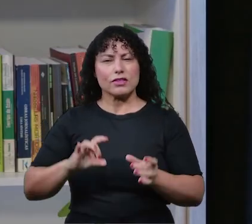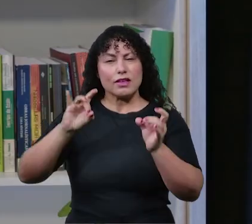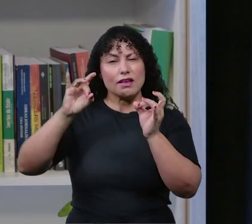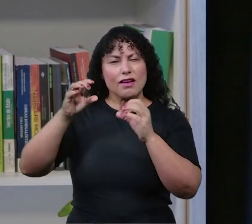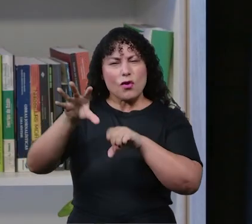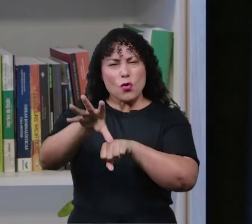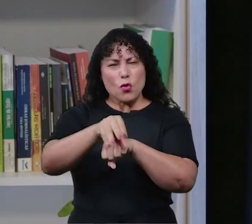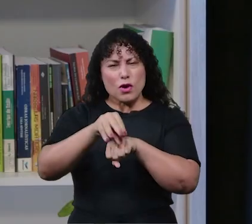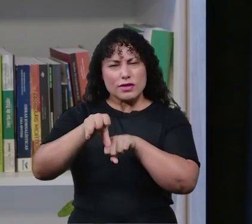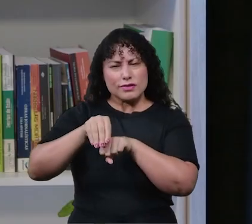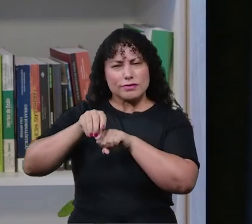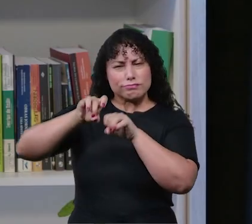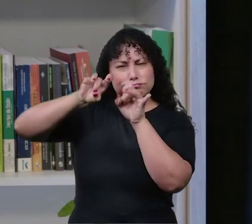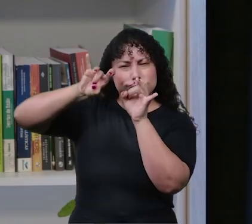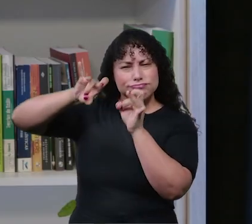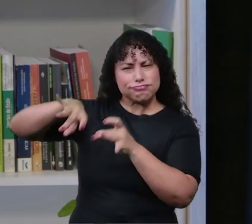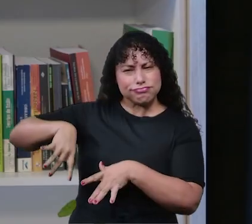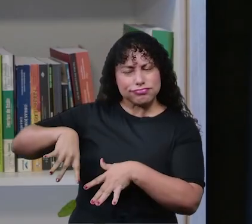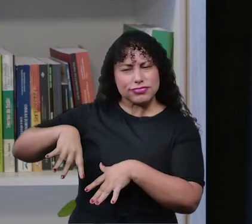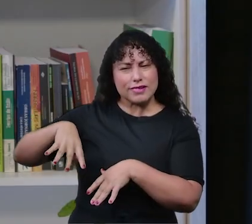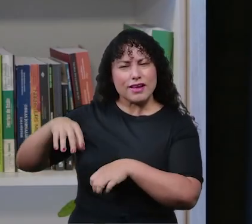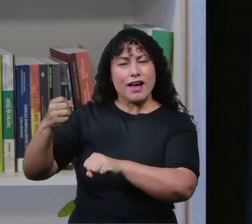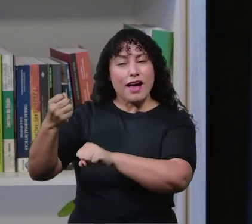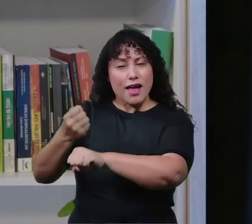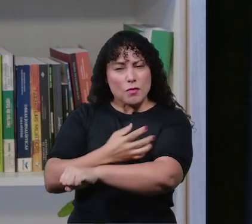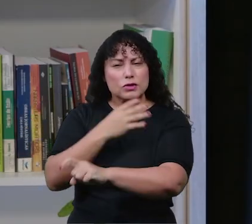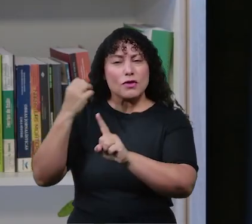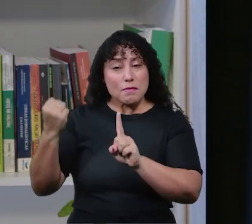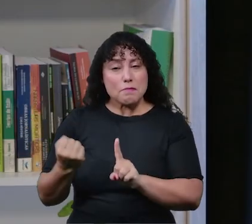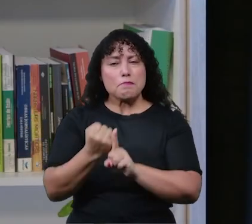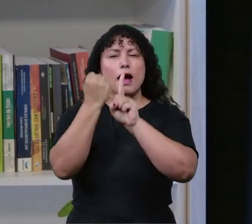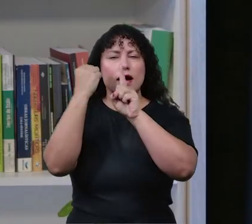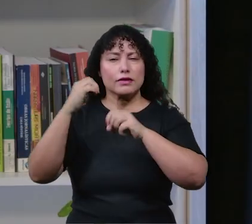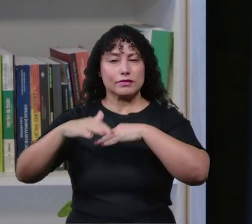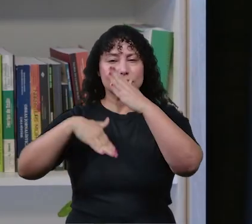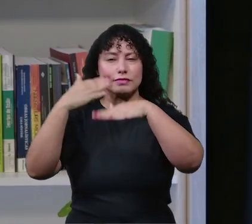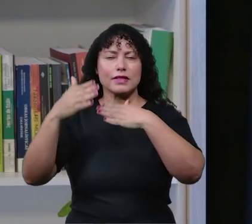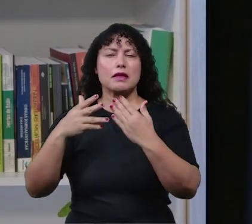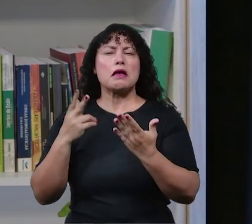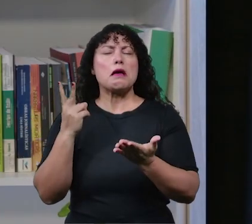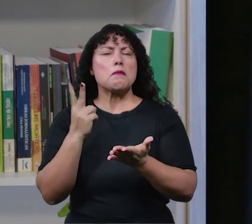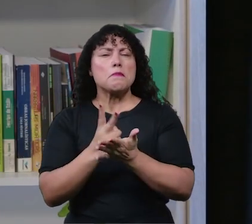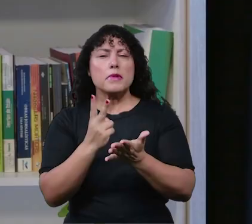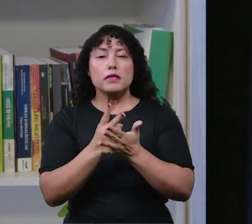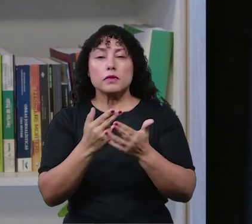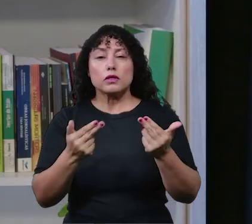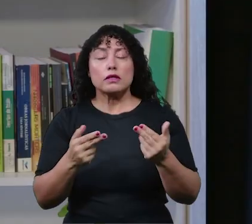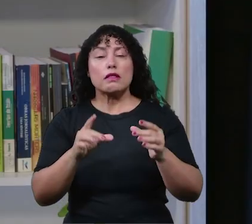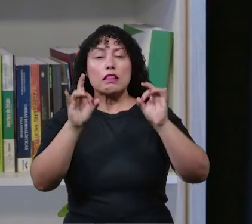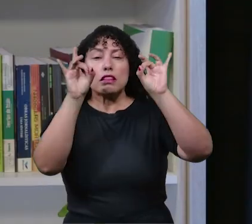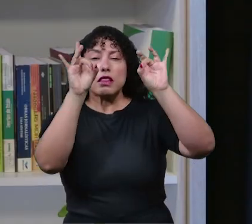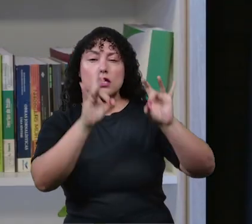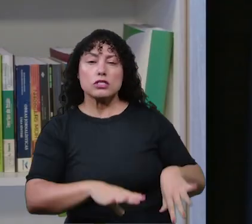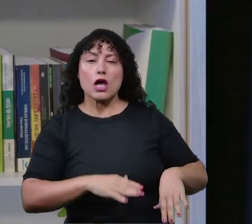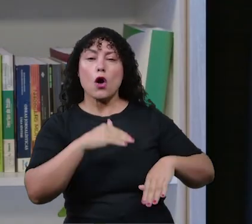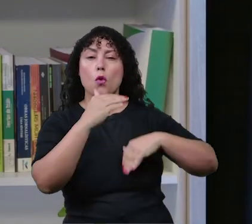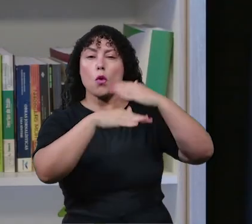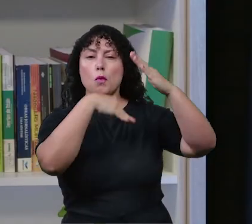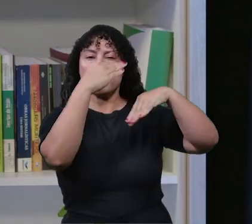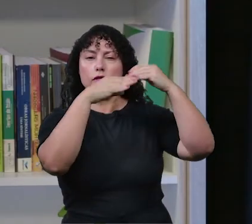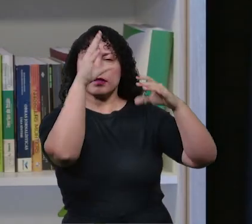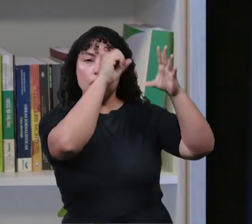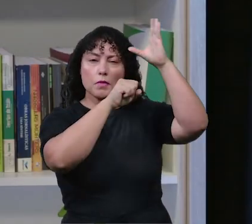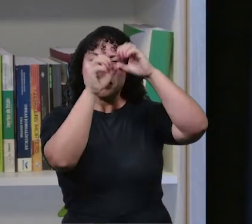Abrir mão do conhecimento sobre o quanto a emoção impacta nesse processo seria a mesma coisa que abandonar o